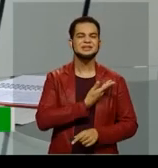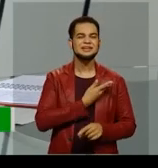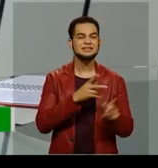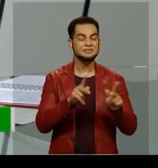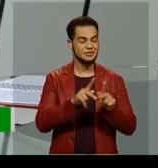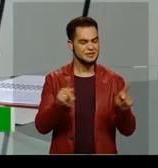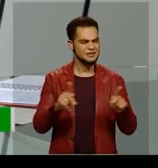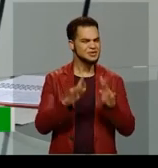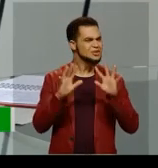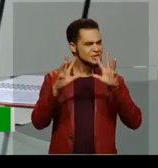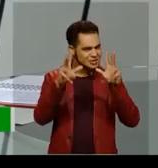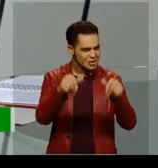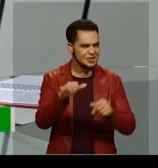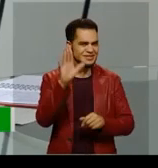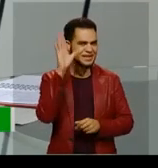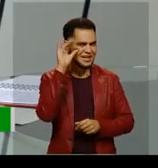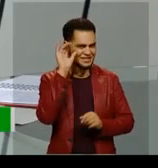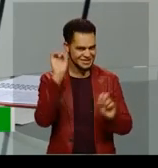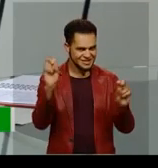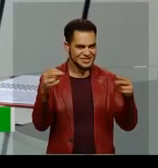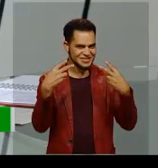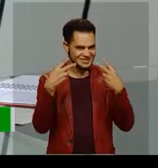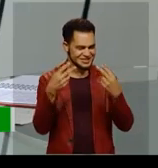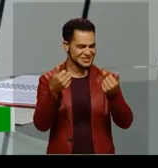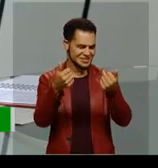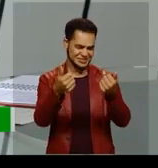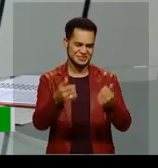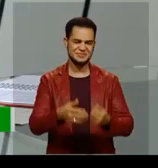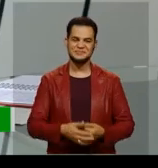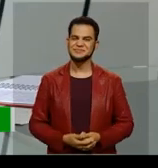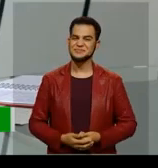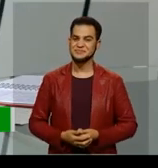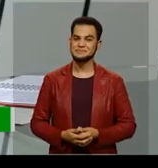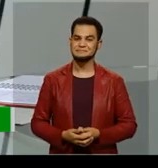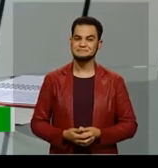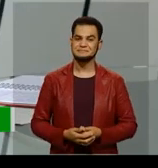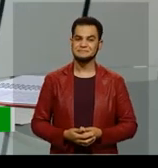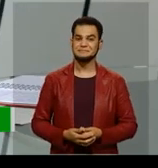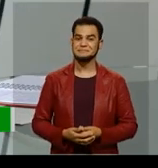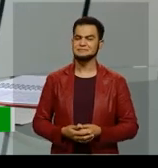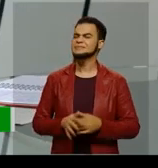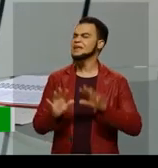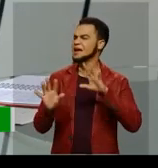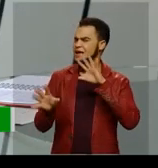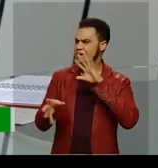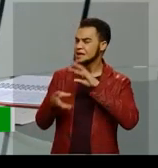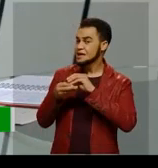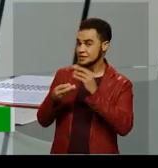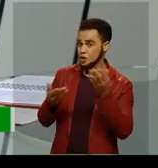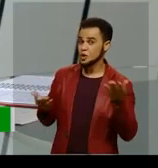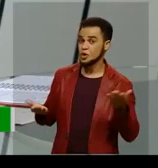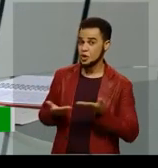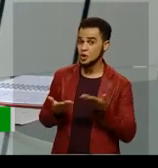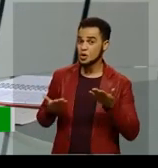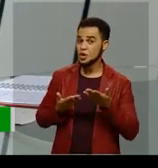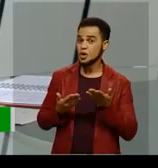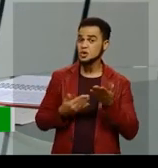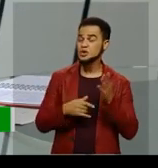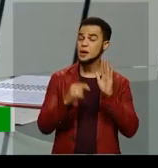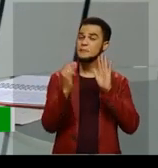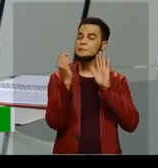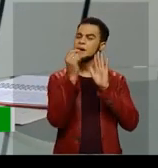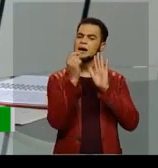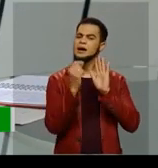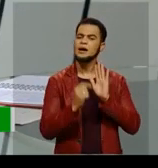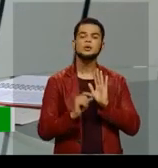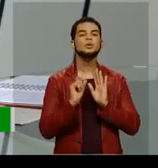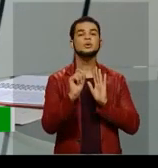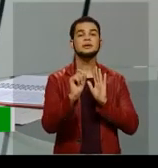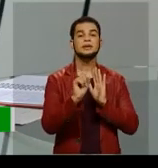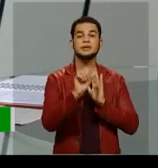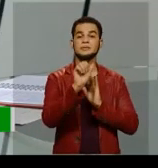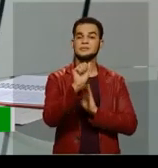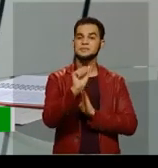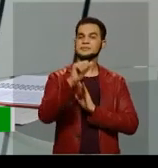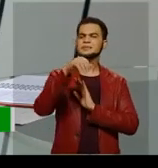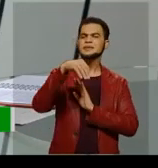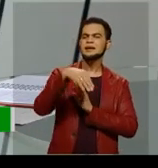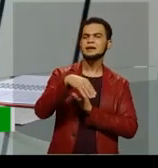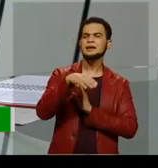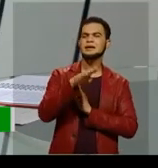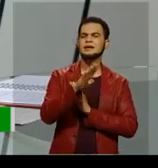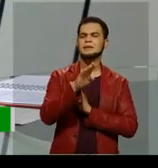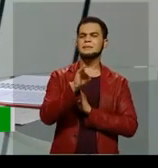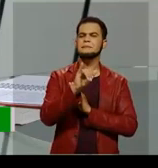professores que estão nos assistindo. Então, Bruna, hoje nós trabalhamos a ambiguidade, né, que é um